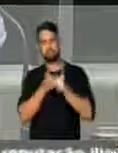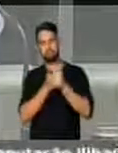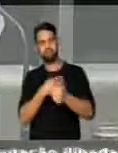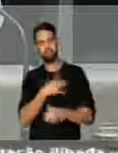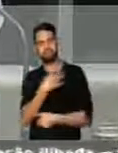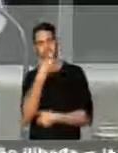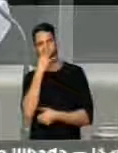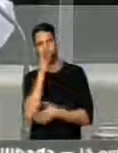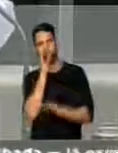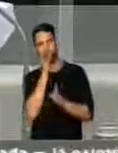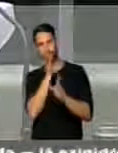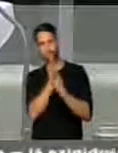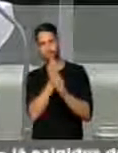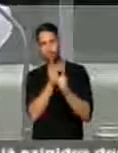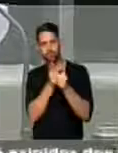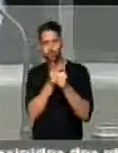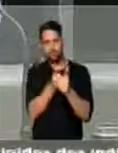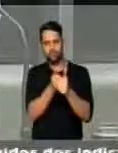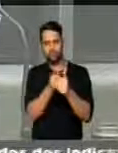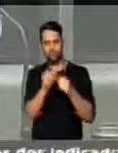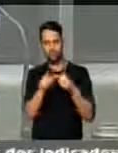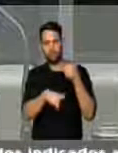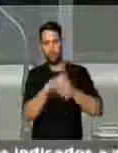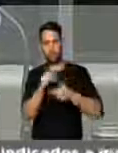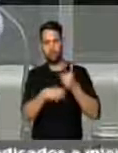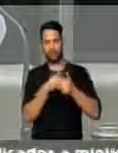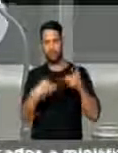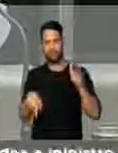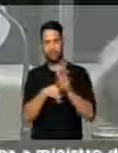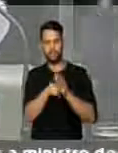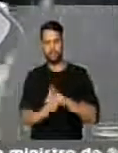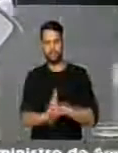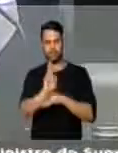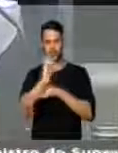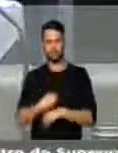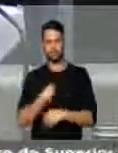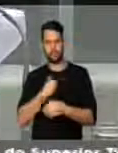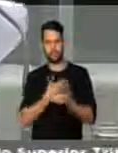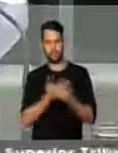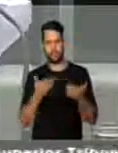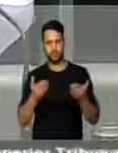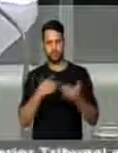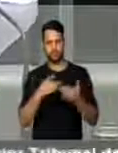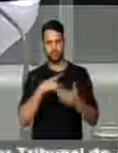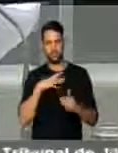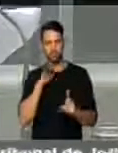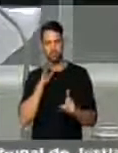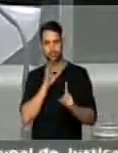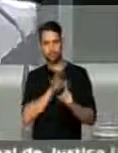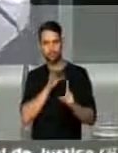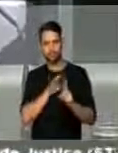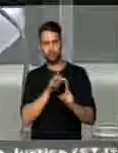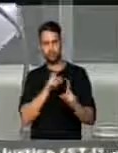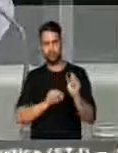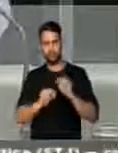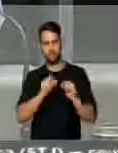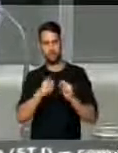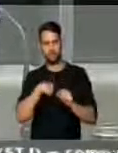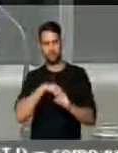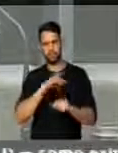acompanhar diretamente a atuação dos seus representantes e pressionar para que